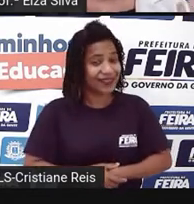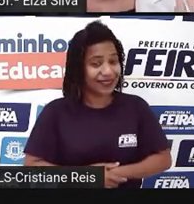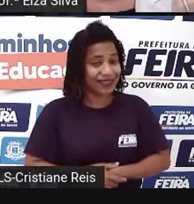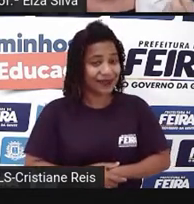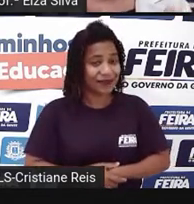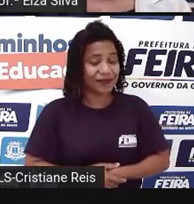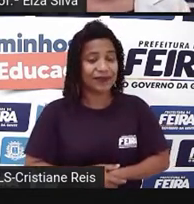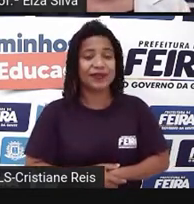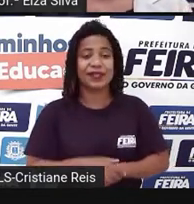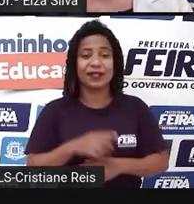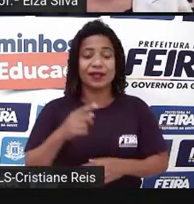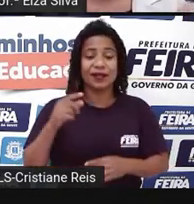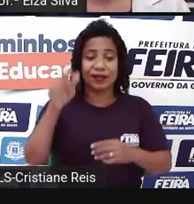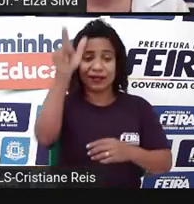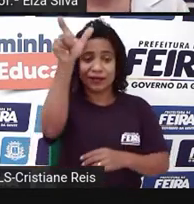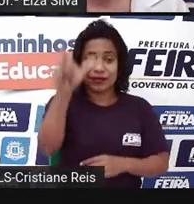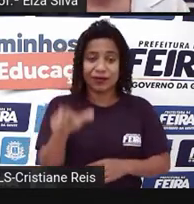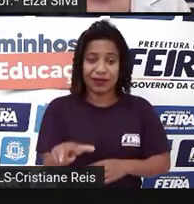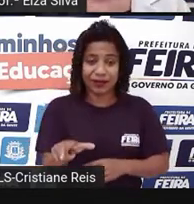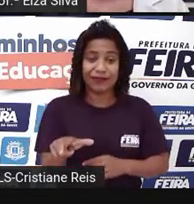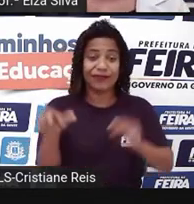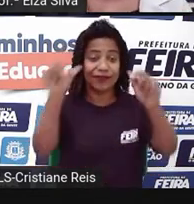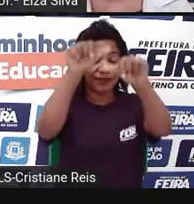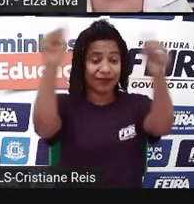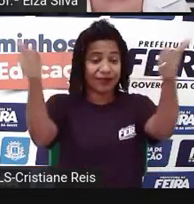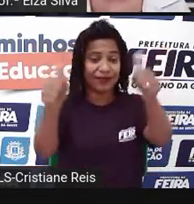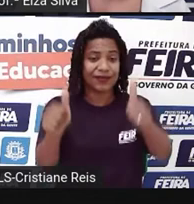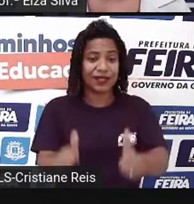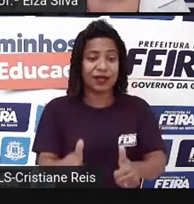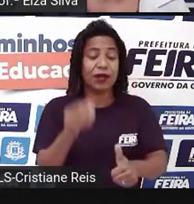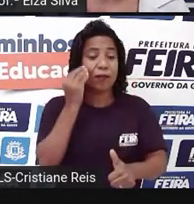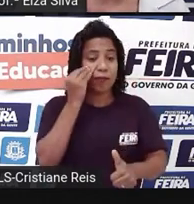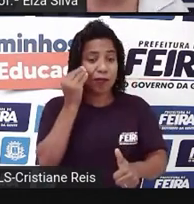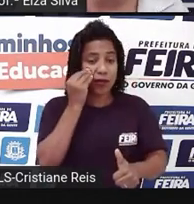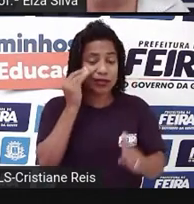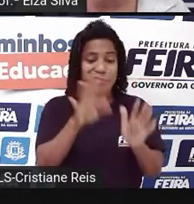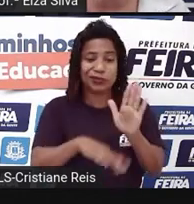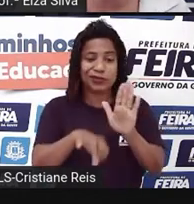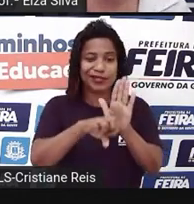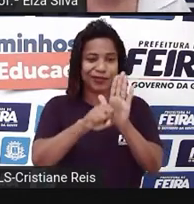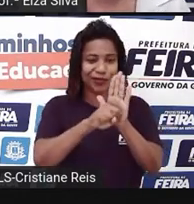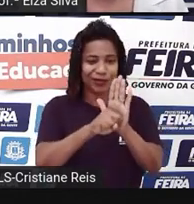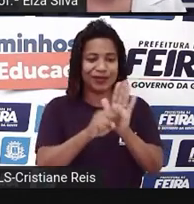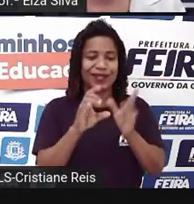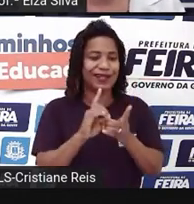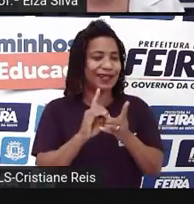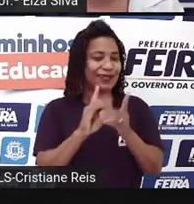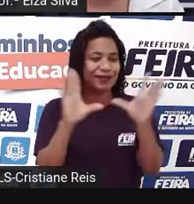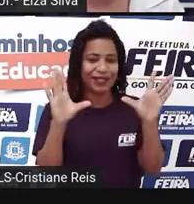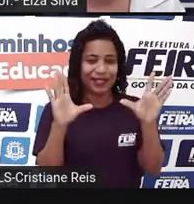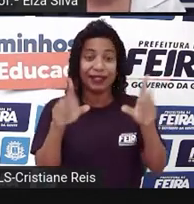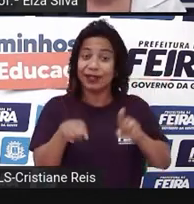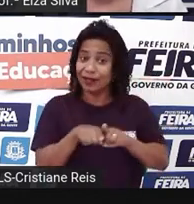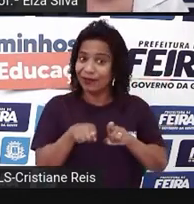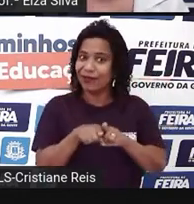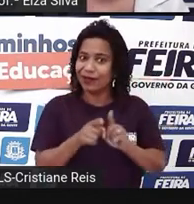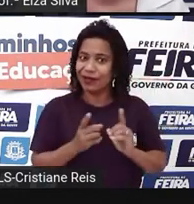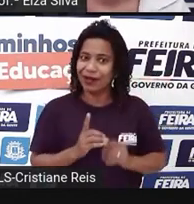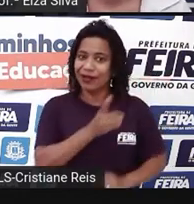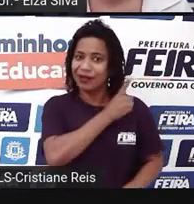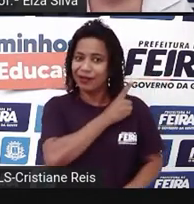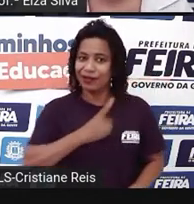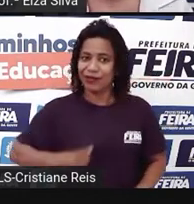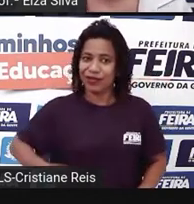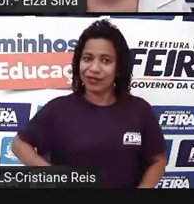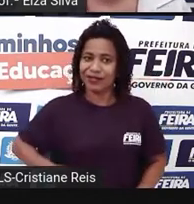verdade, ela representa, ela é um símbolo da liberdade e da democracia dos Estados Unidos da América. É